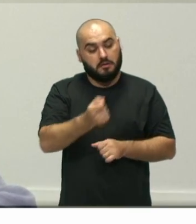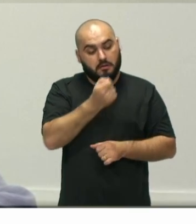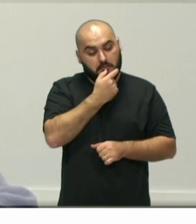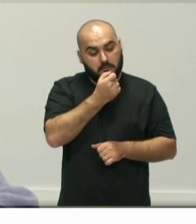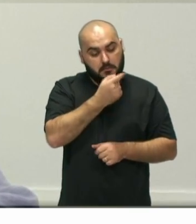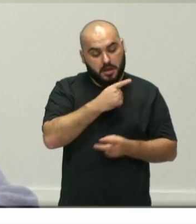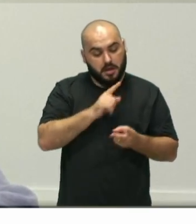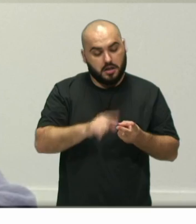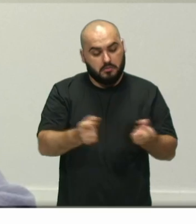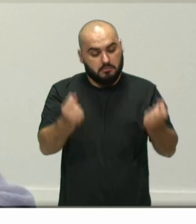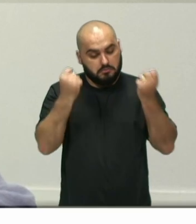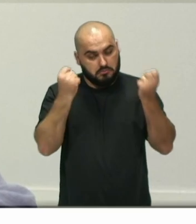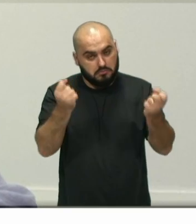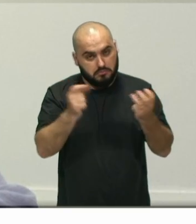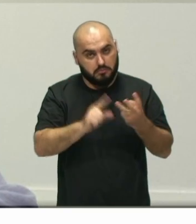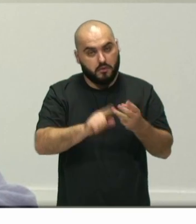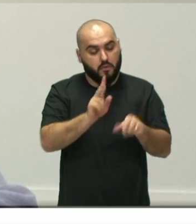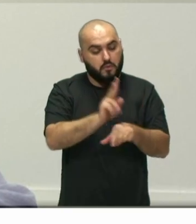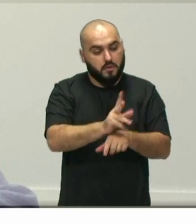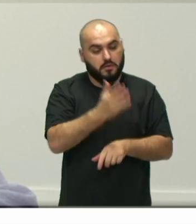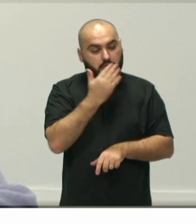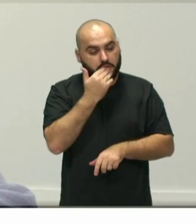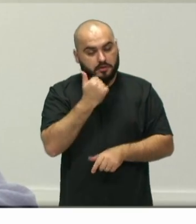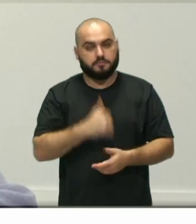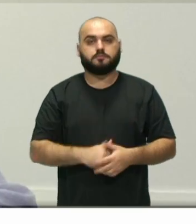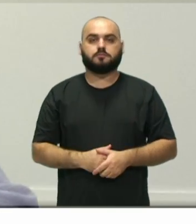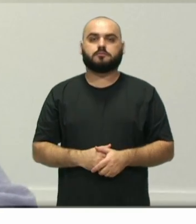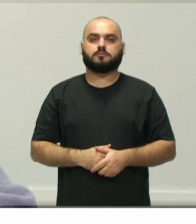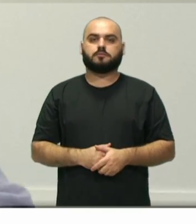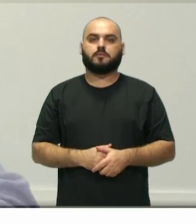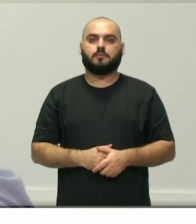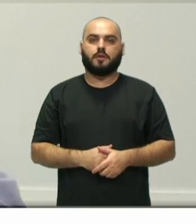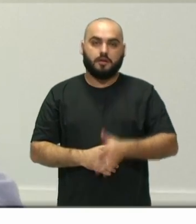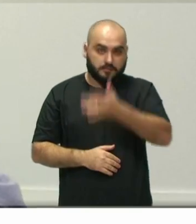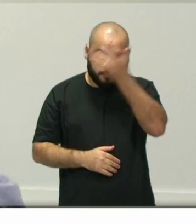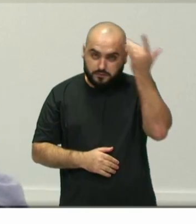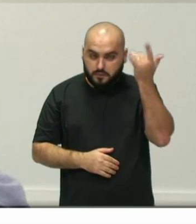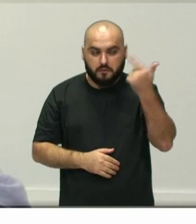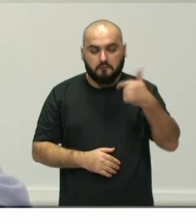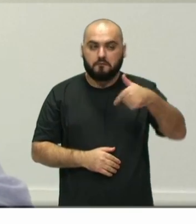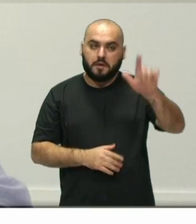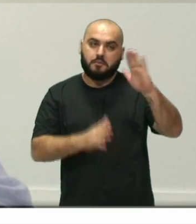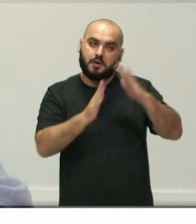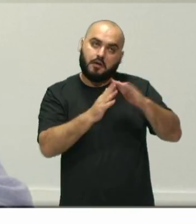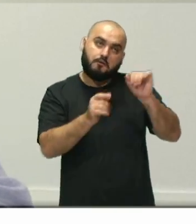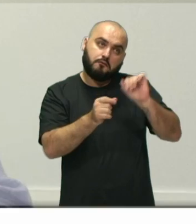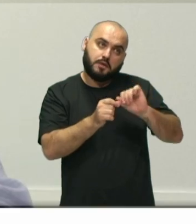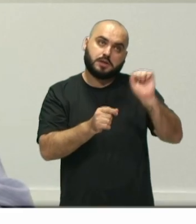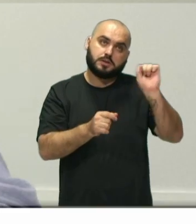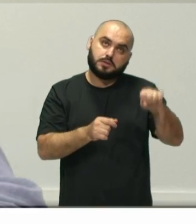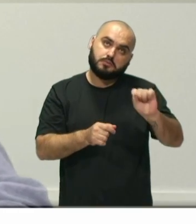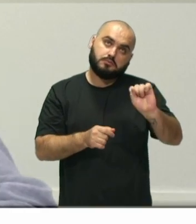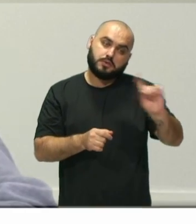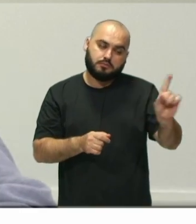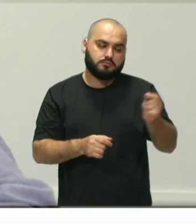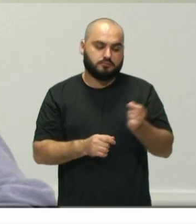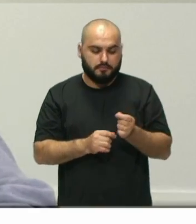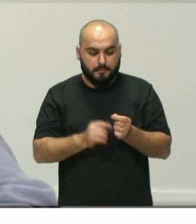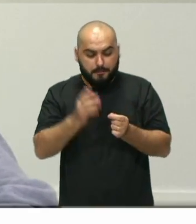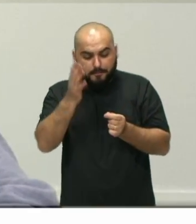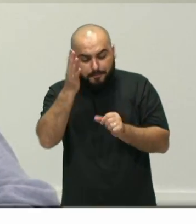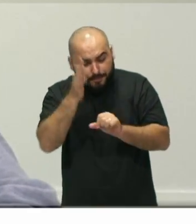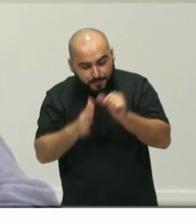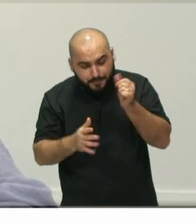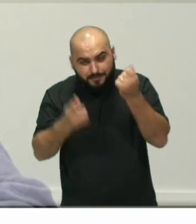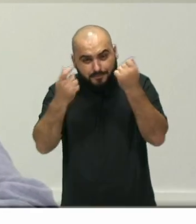remédios, cuide de alimentação, e as pessoas ou seguem ou não. Então, antes de tudo, a gente precisa da conscientização das